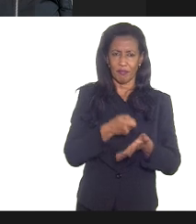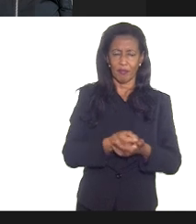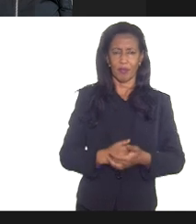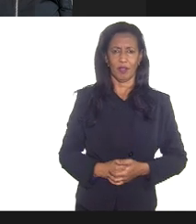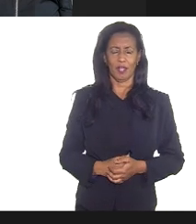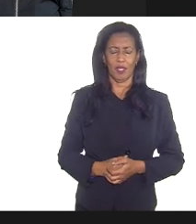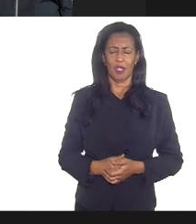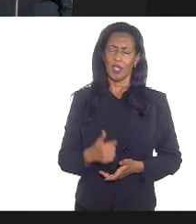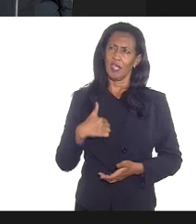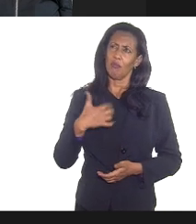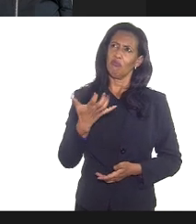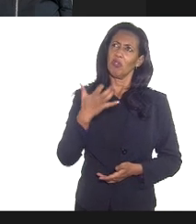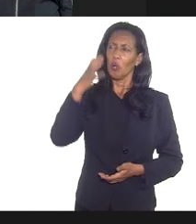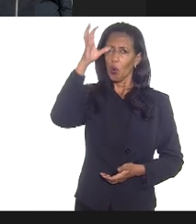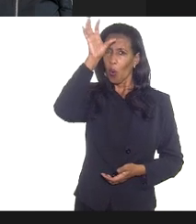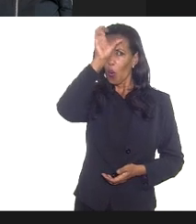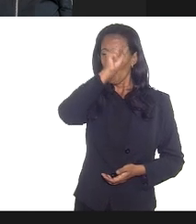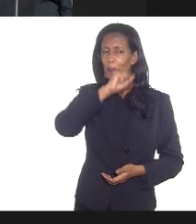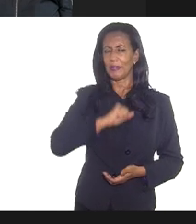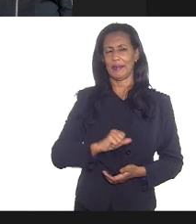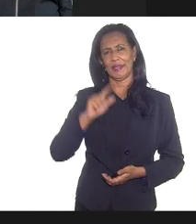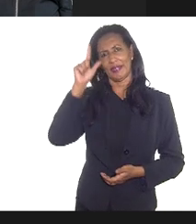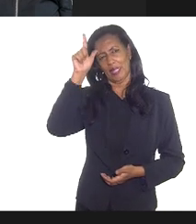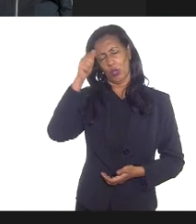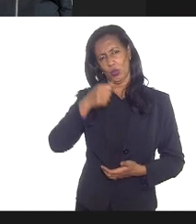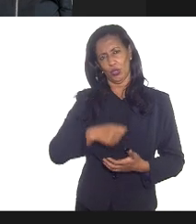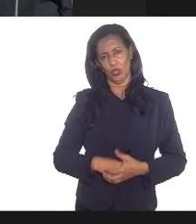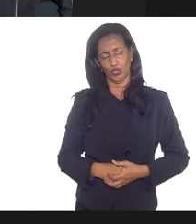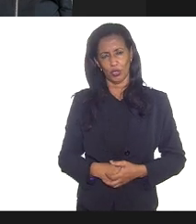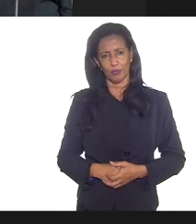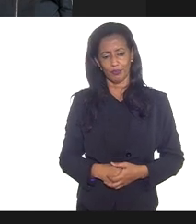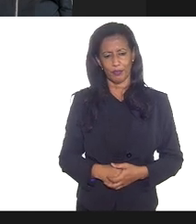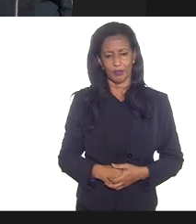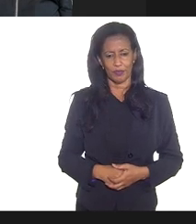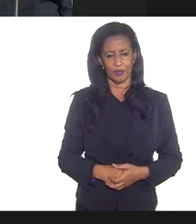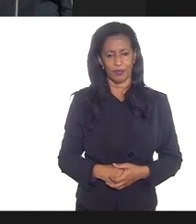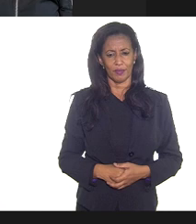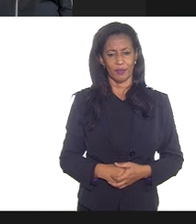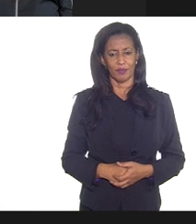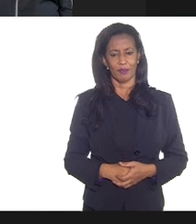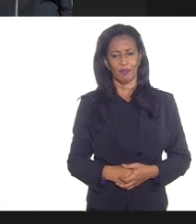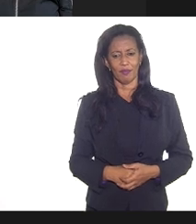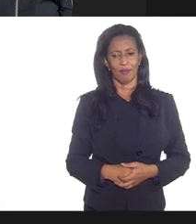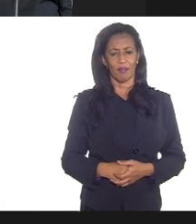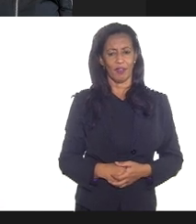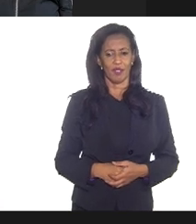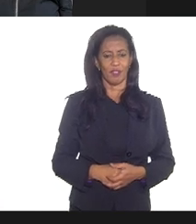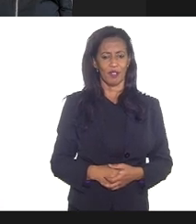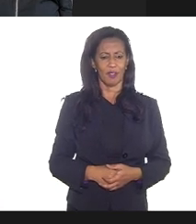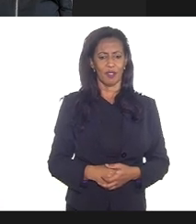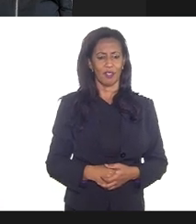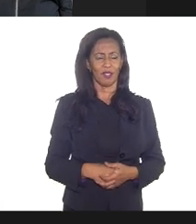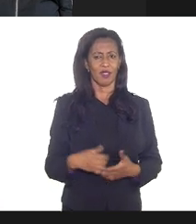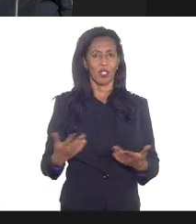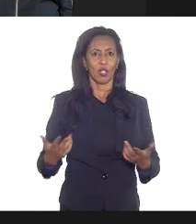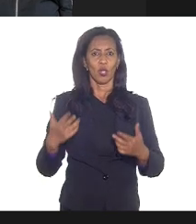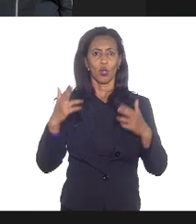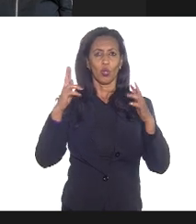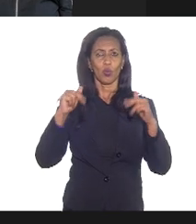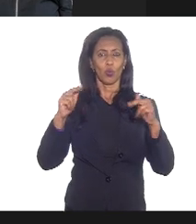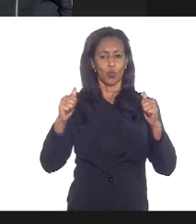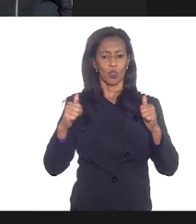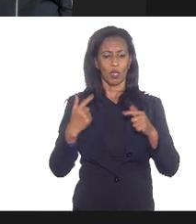gostaria de compreender esta lógica. Eu já adianto, não vou compreender nunca, porque